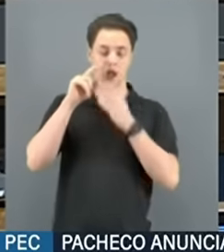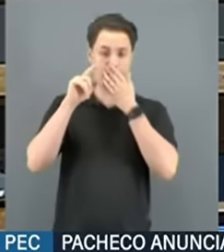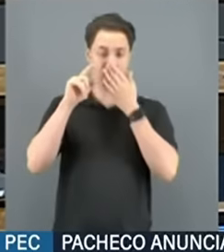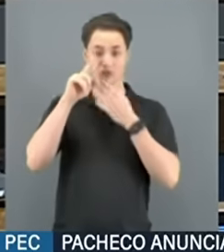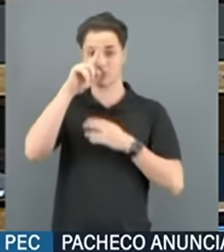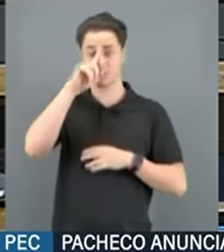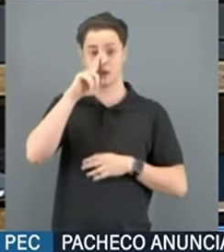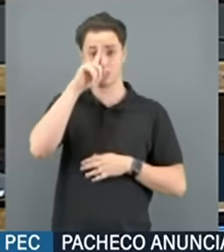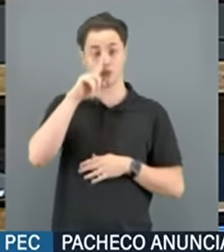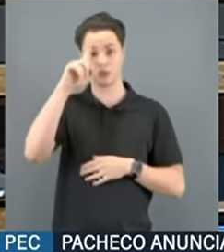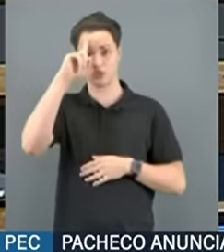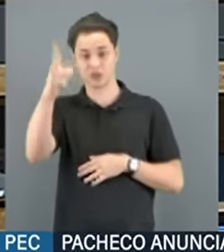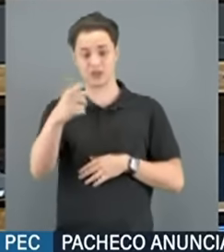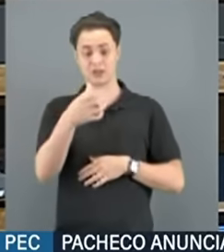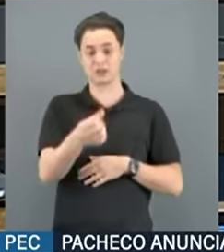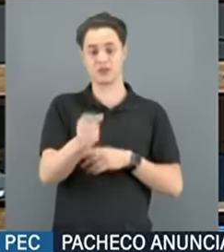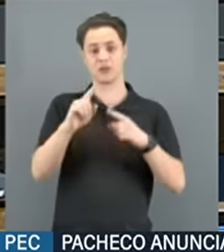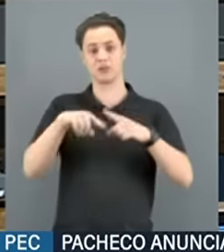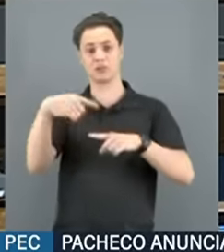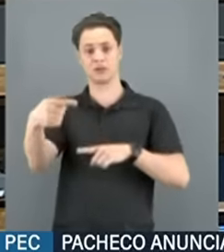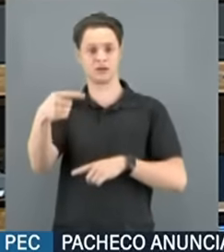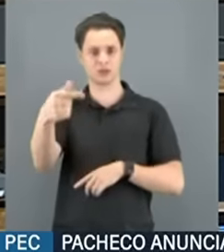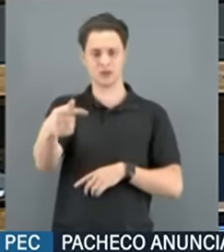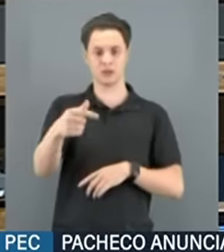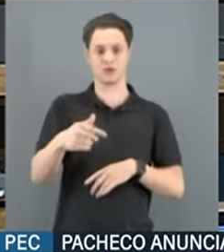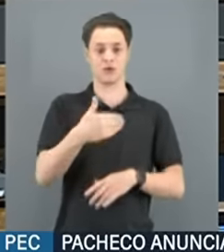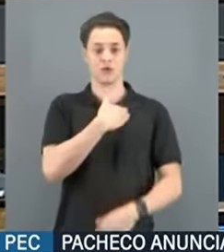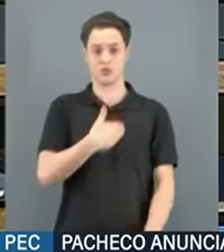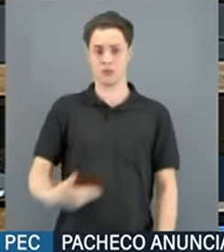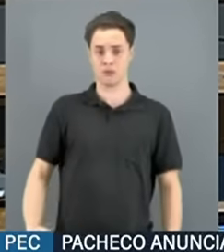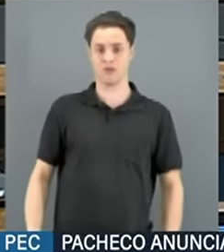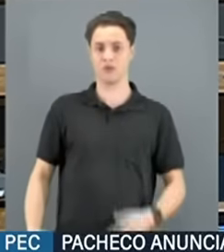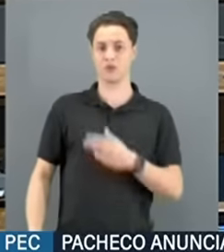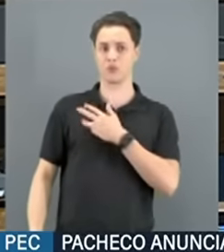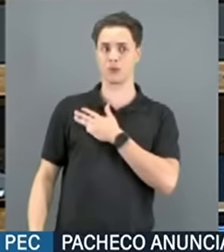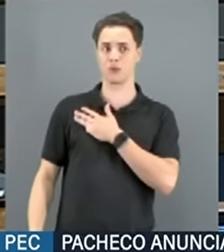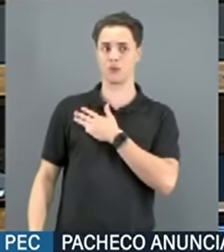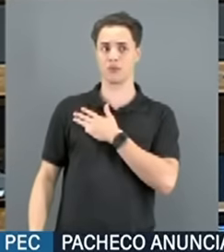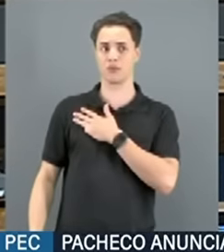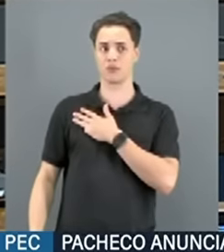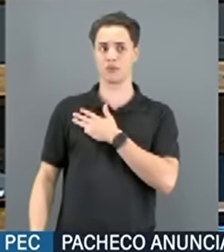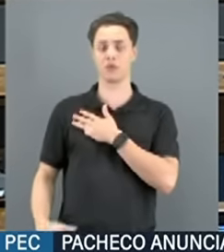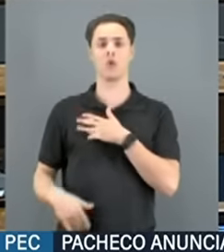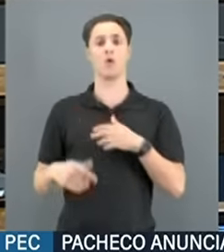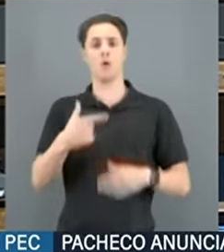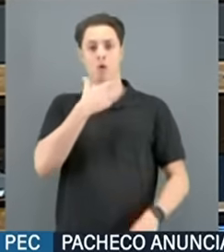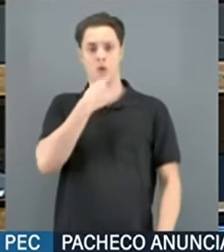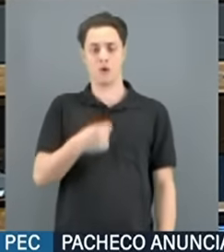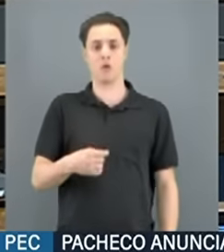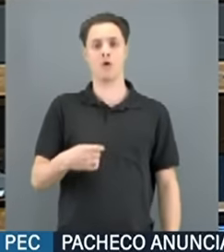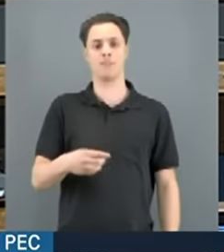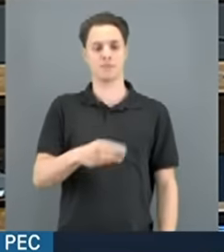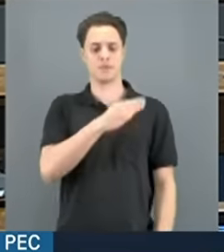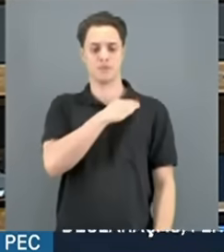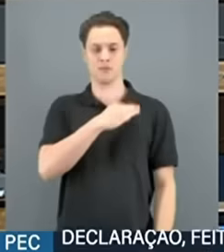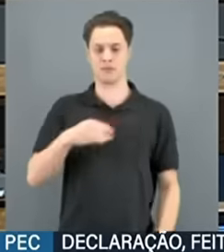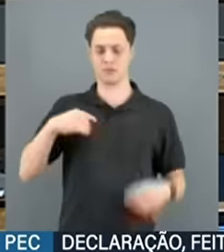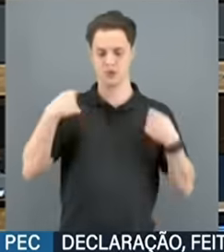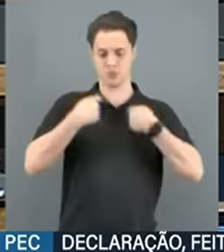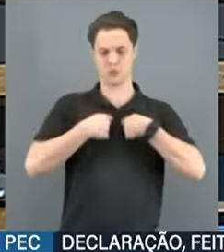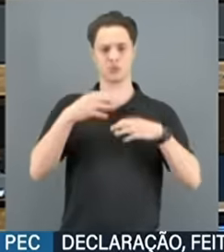para o dia 7 de janeiro. Governo Lula, com o ministro da Justiça sabendo de absolutamente